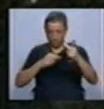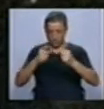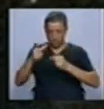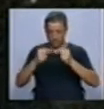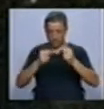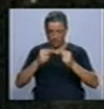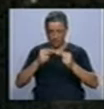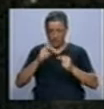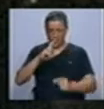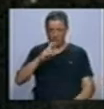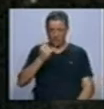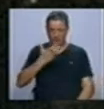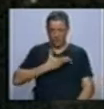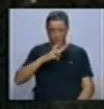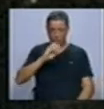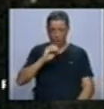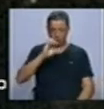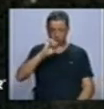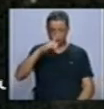de hidrogênio, de hélio e